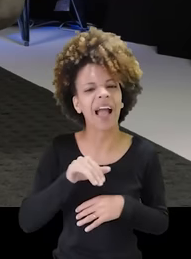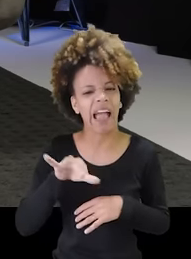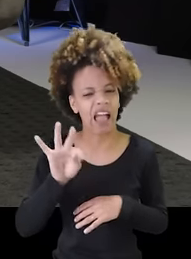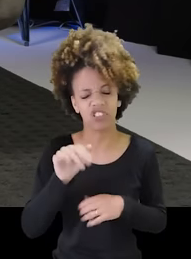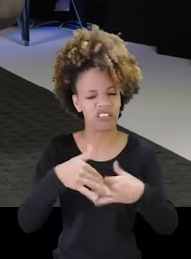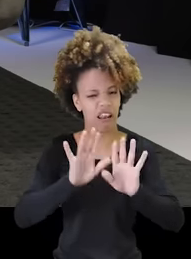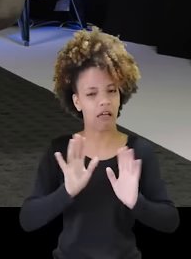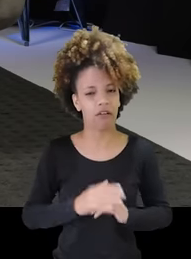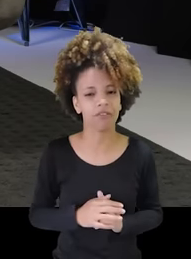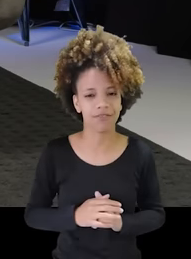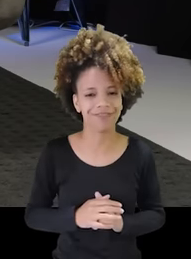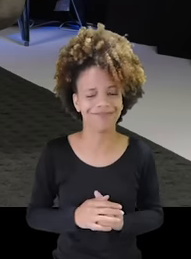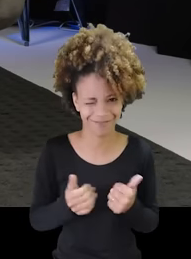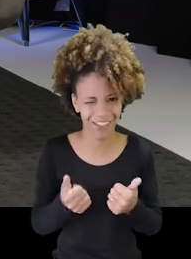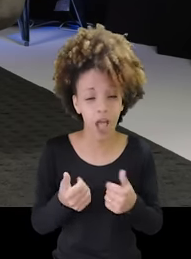qualquer merda